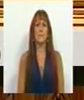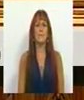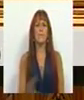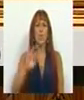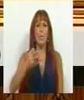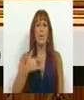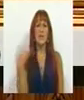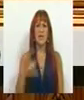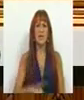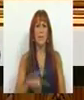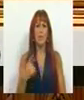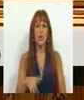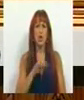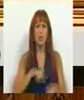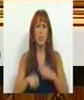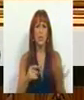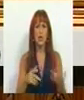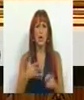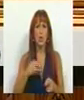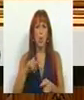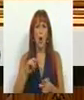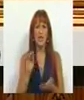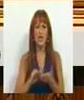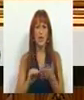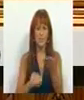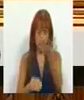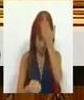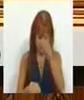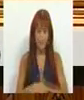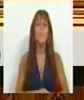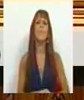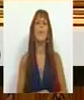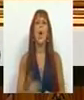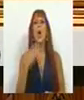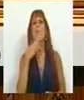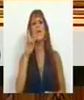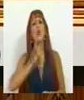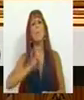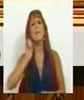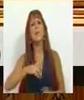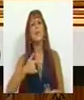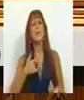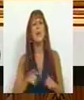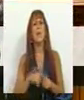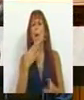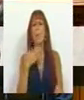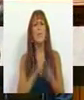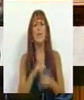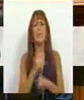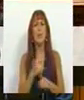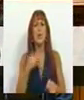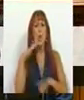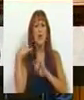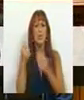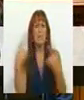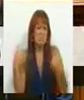O PSD ainda dispõe de tempo e o Sr. Deputado Duarte Marques inscreveu-se. Tem a palavra. Muito obrigado, Sra. Presidente. Eu não ia usar a palavra, até porque acho que